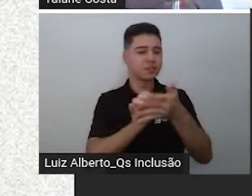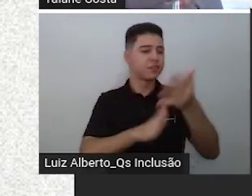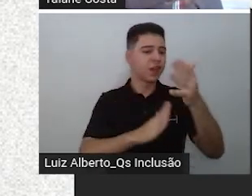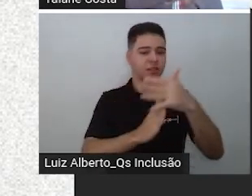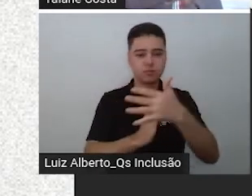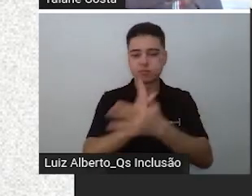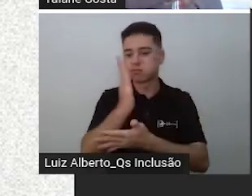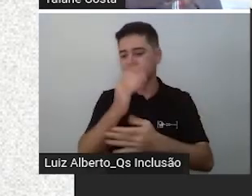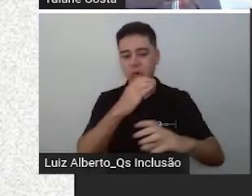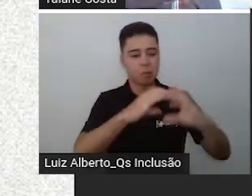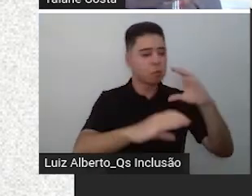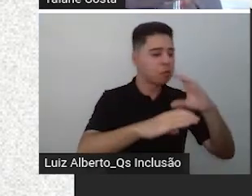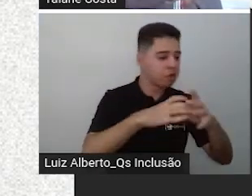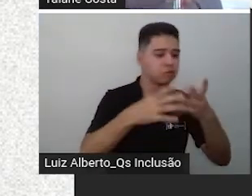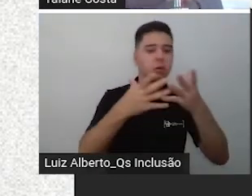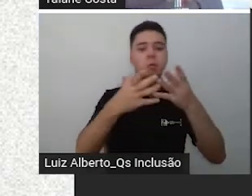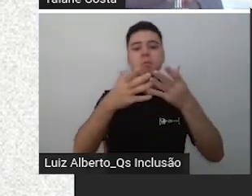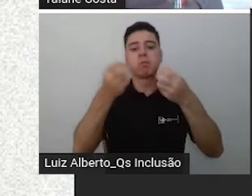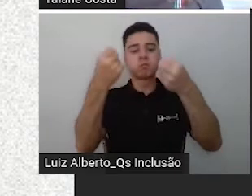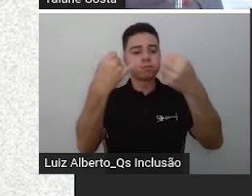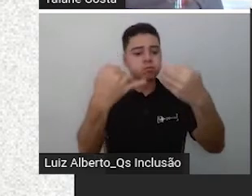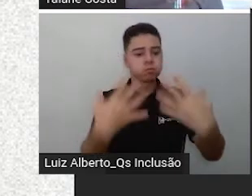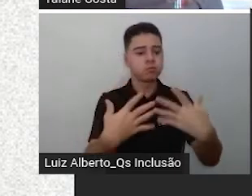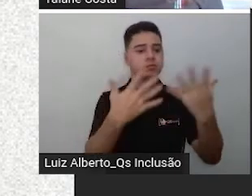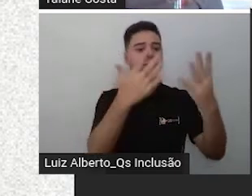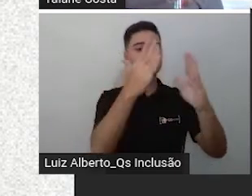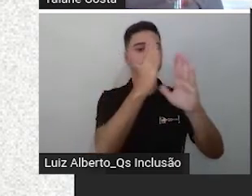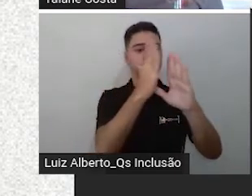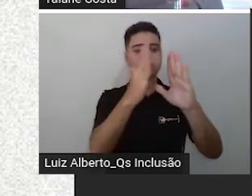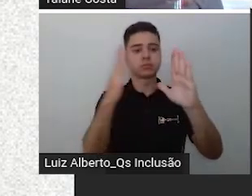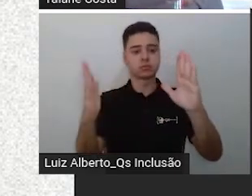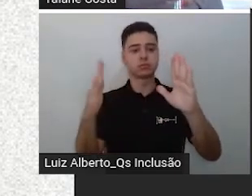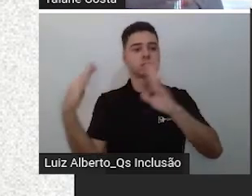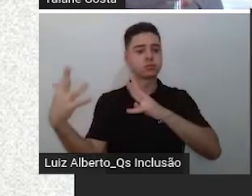preservação, comunicação, acervo, e exerce